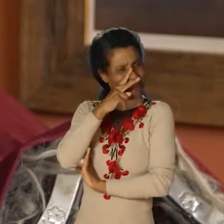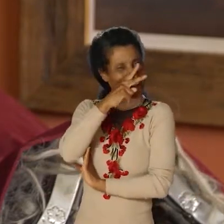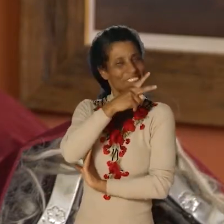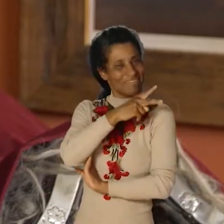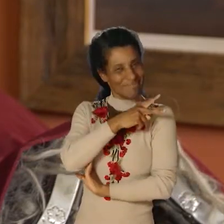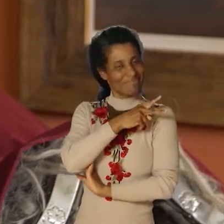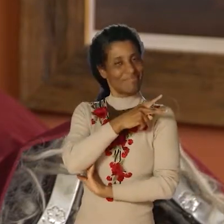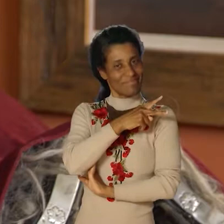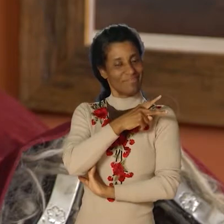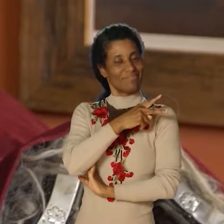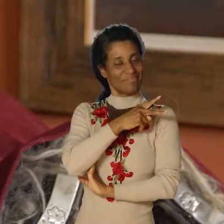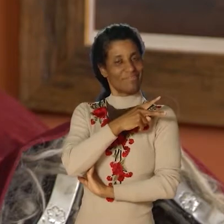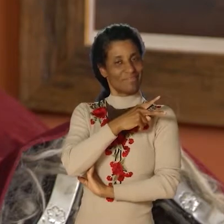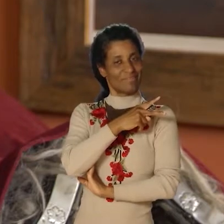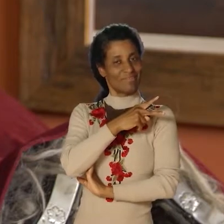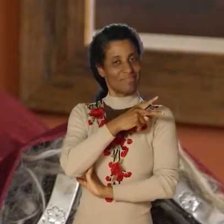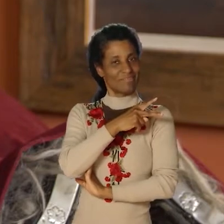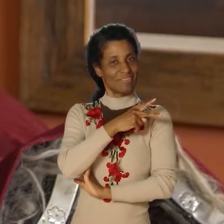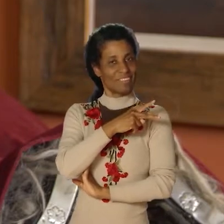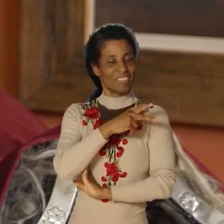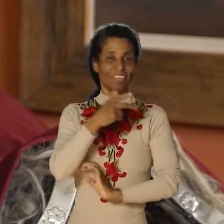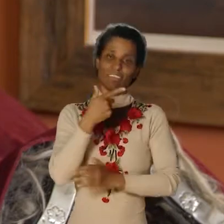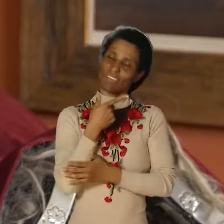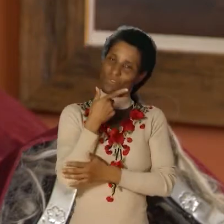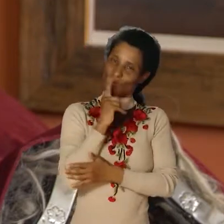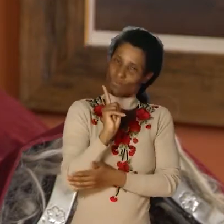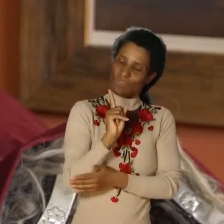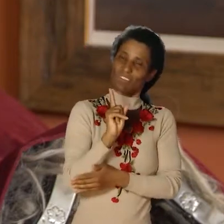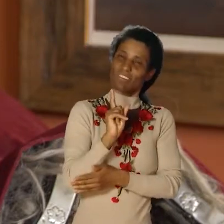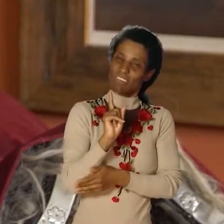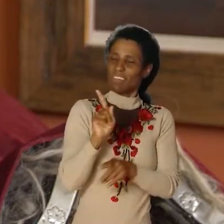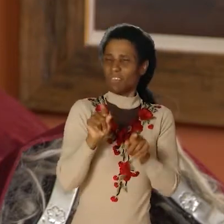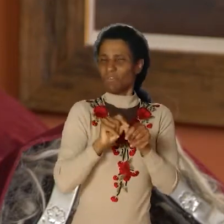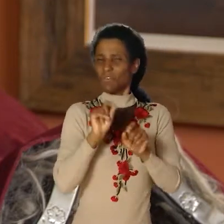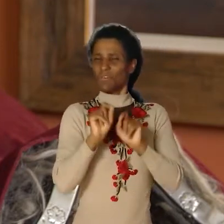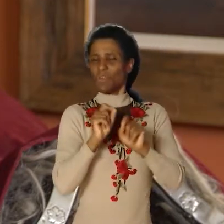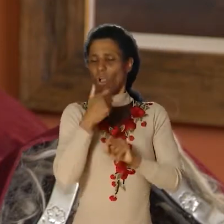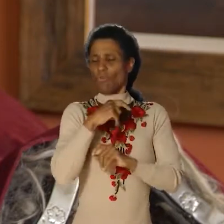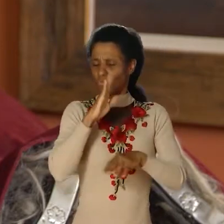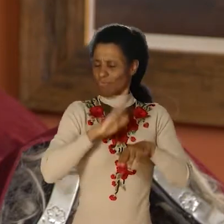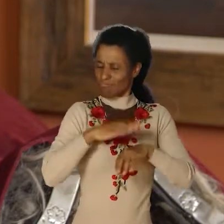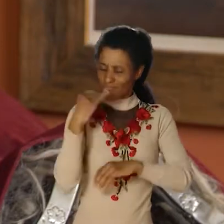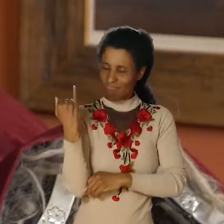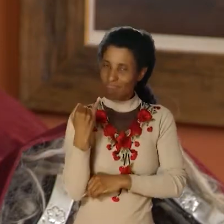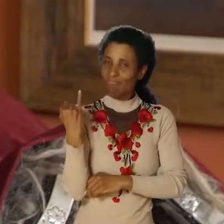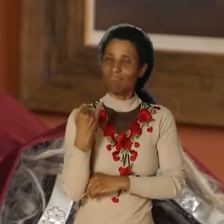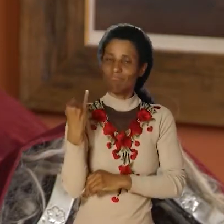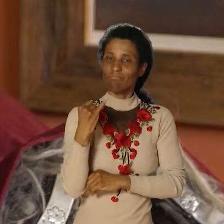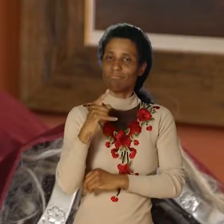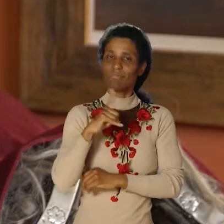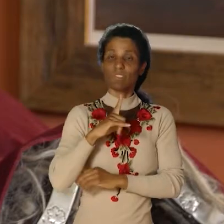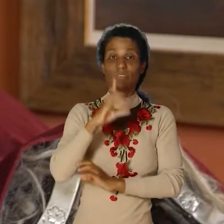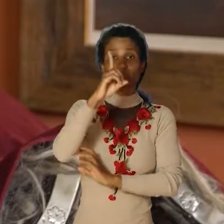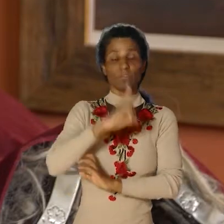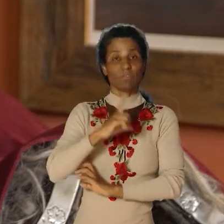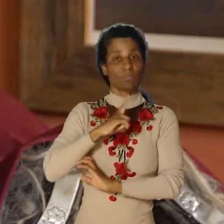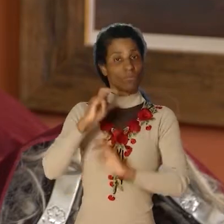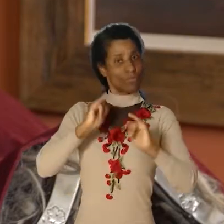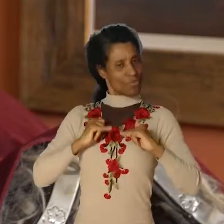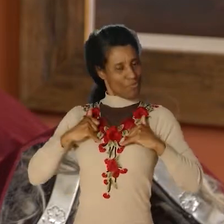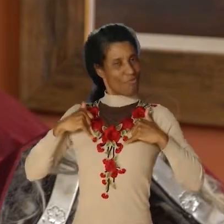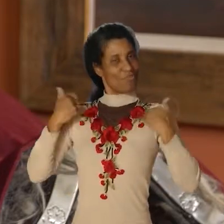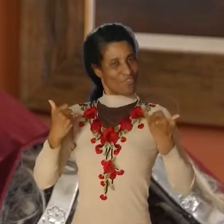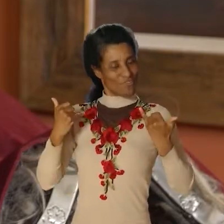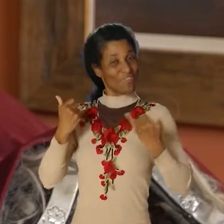grande e que nos permite, e acho que mais importante, que nos dá o direito de